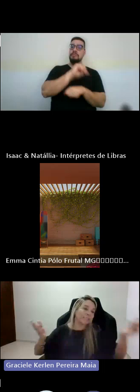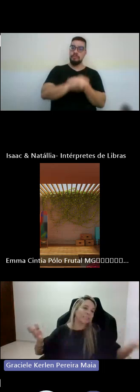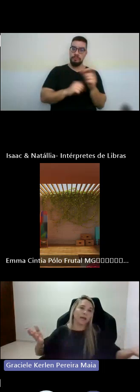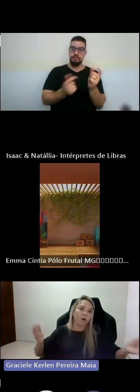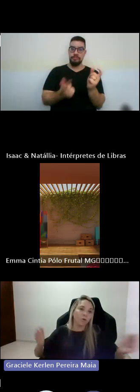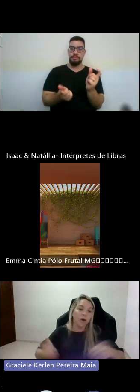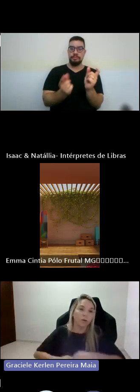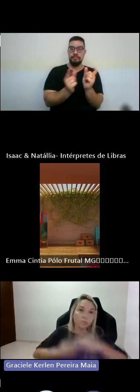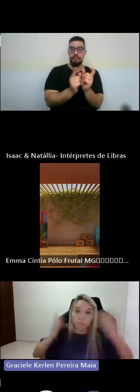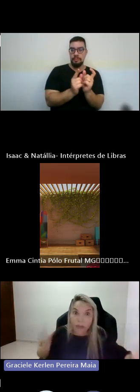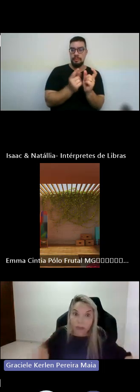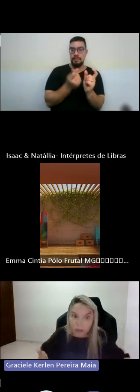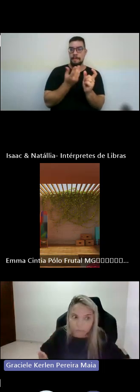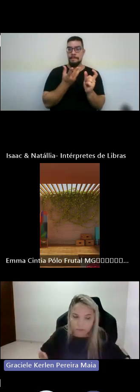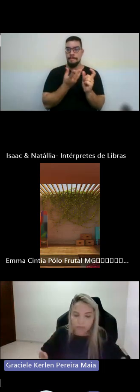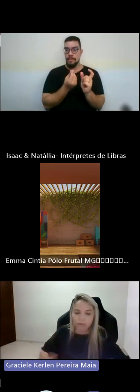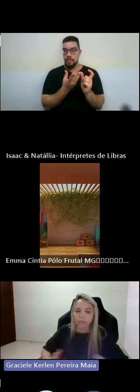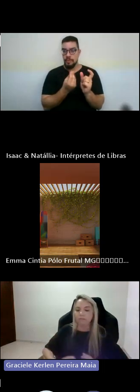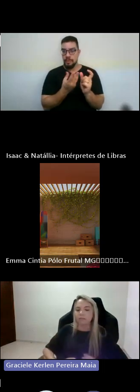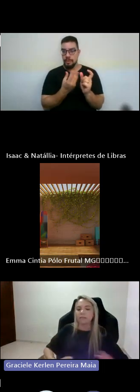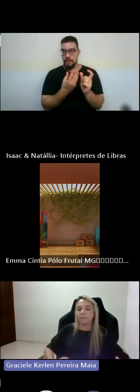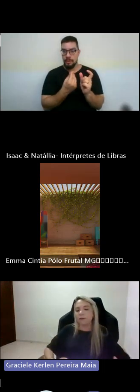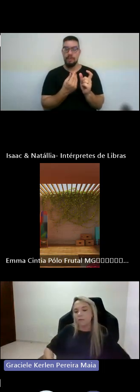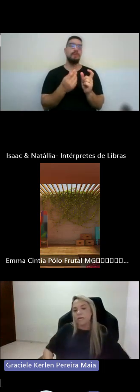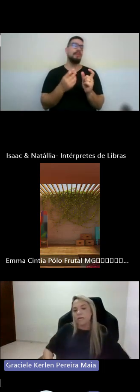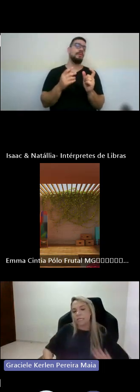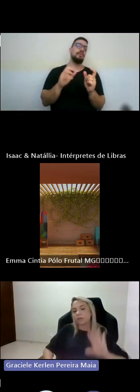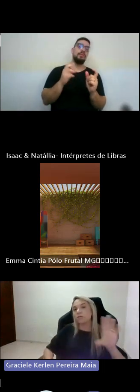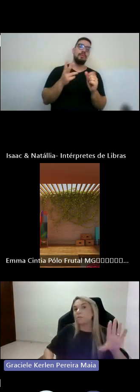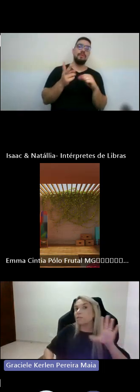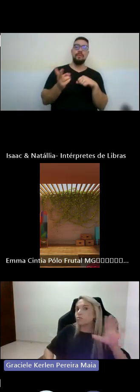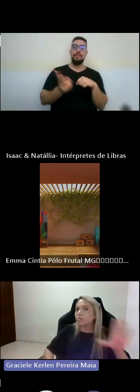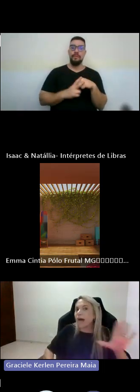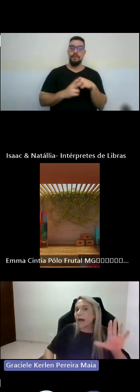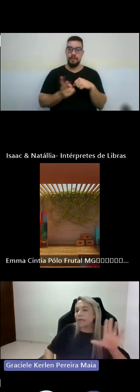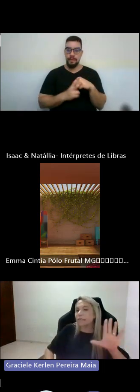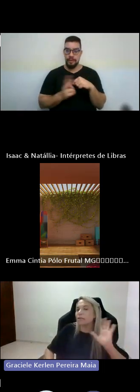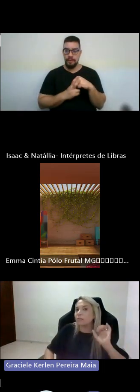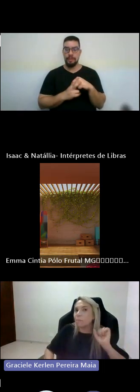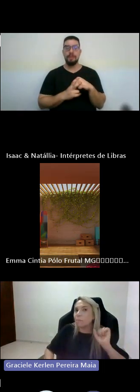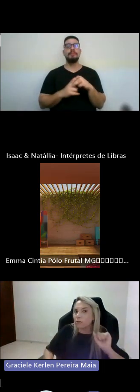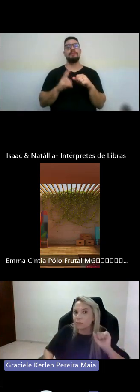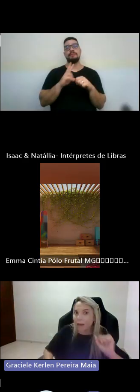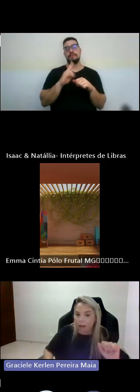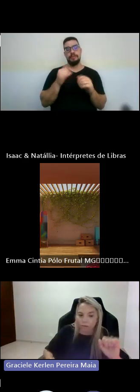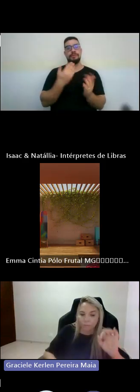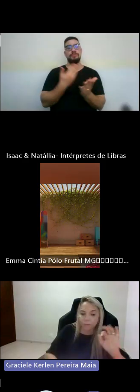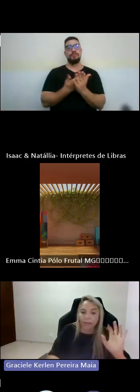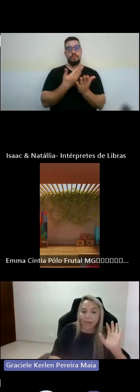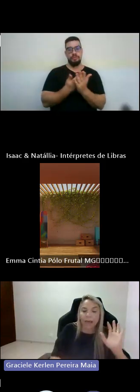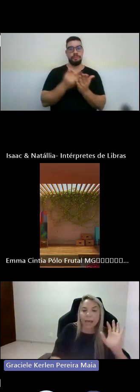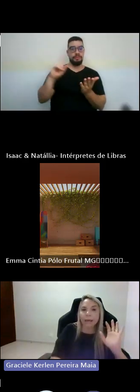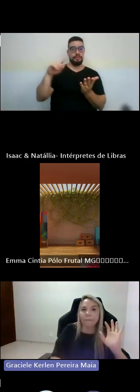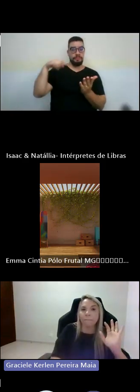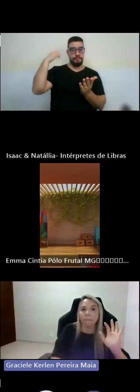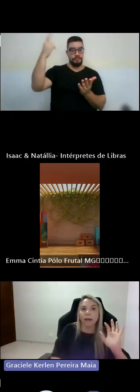aí na flexão, os verbos estão aí na flexão, então nós vamos estudar eles na nossa próxima aula.